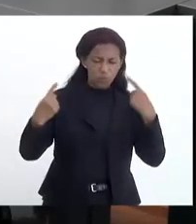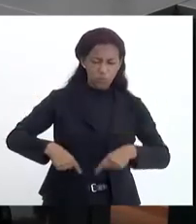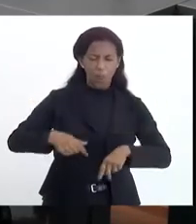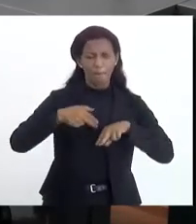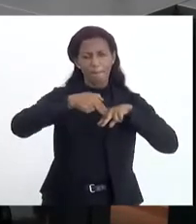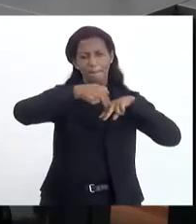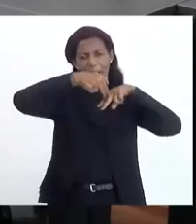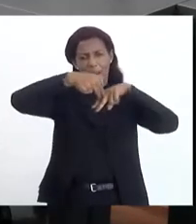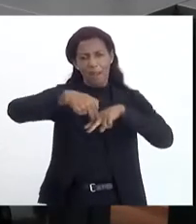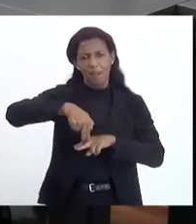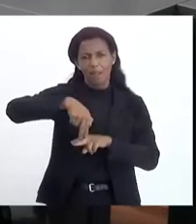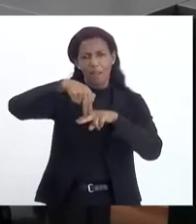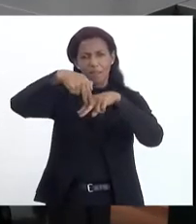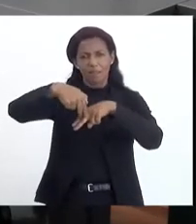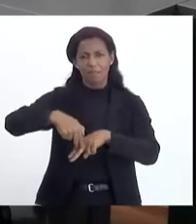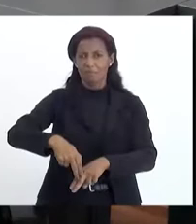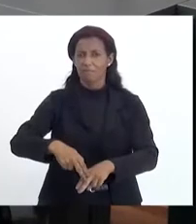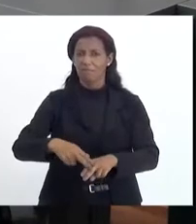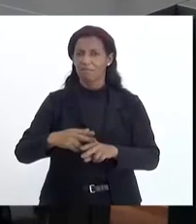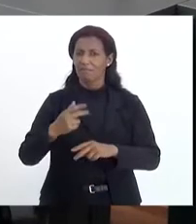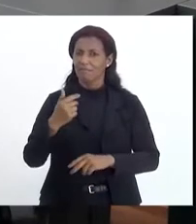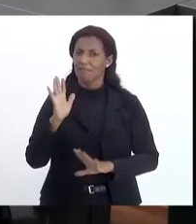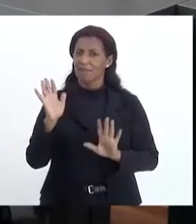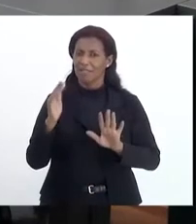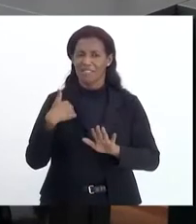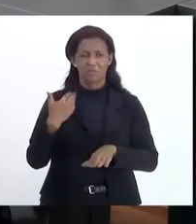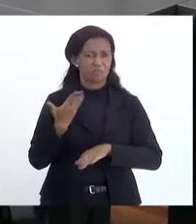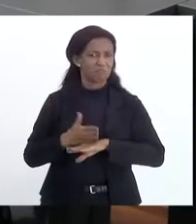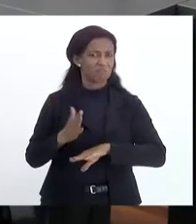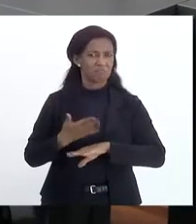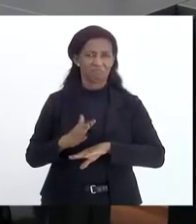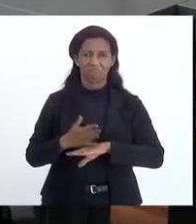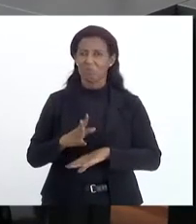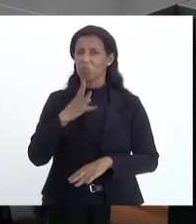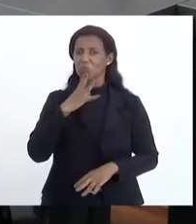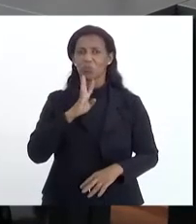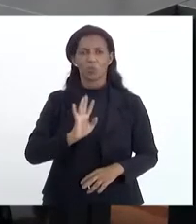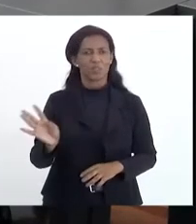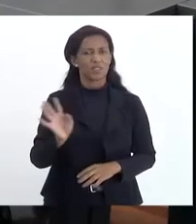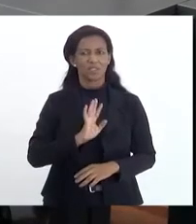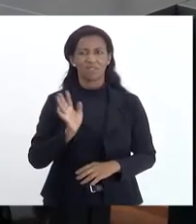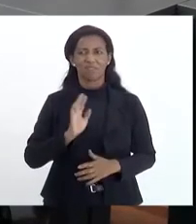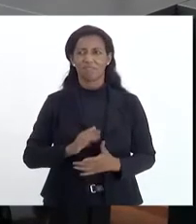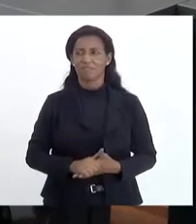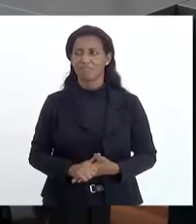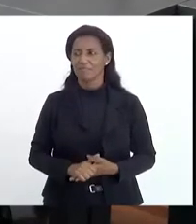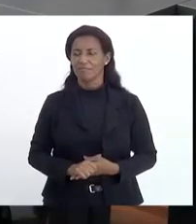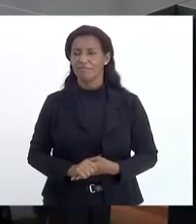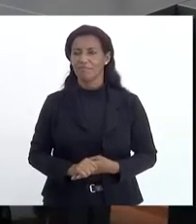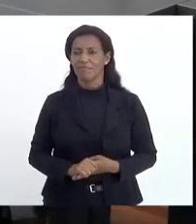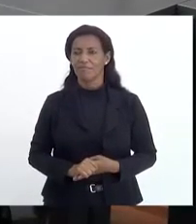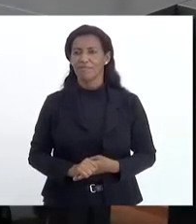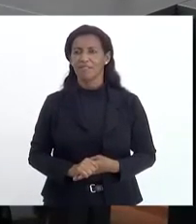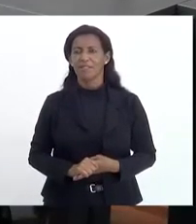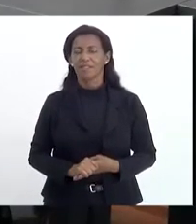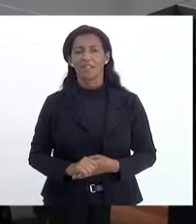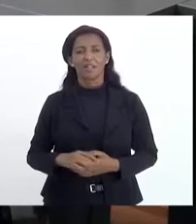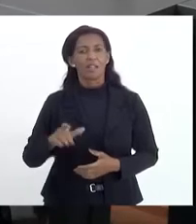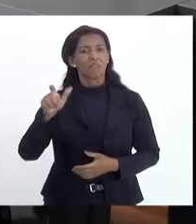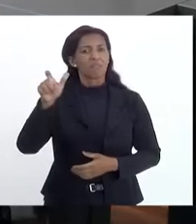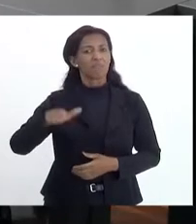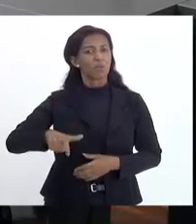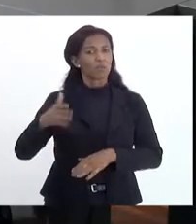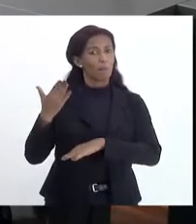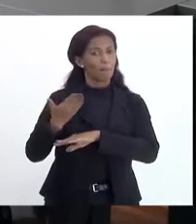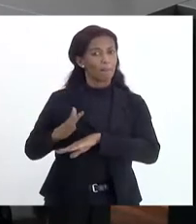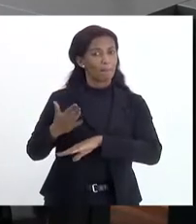surf, mas eu de fato não sou um praticante, então desconhecia não só a questão da